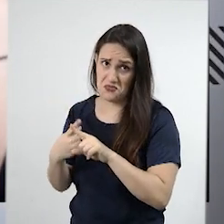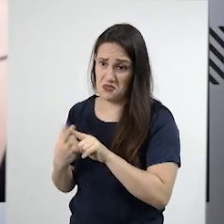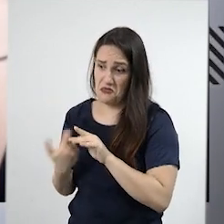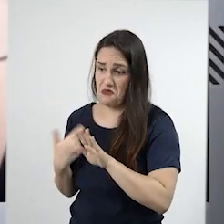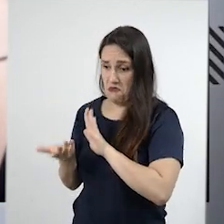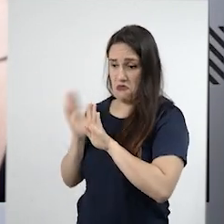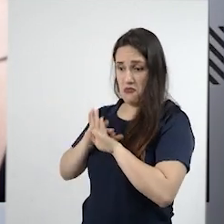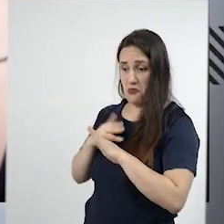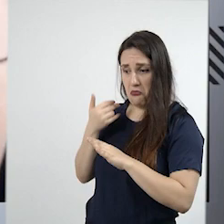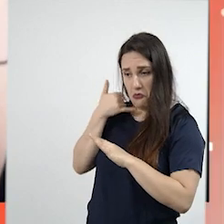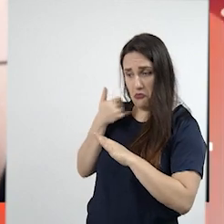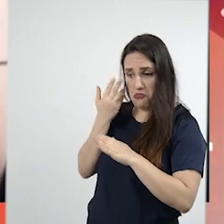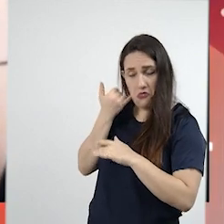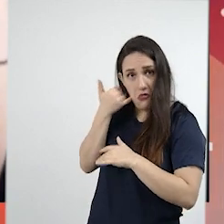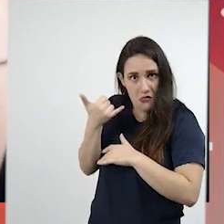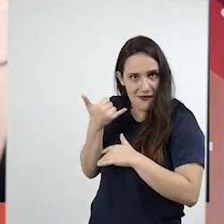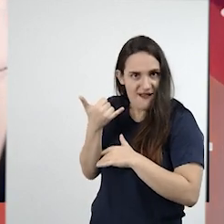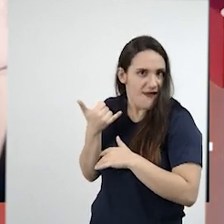mídia